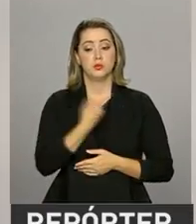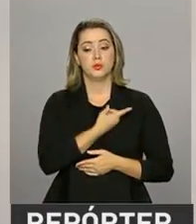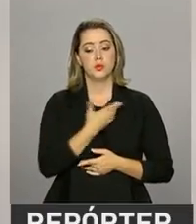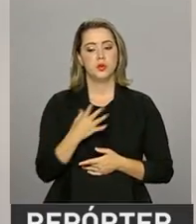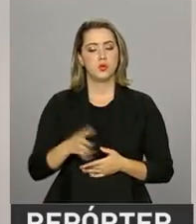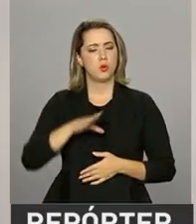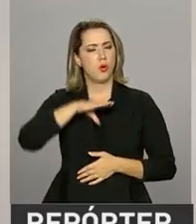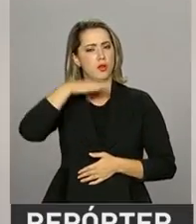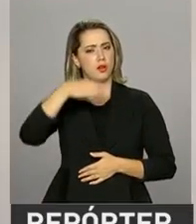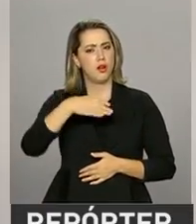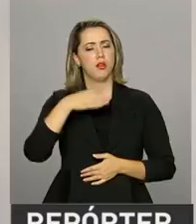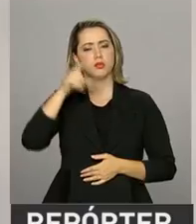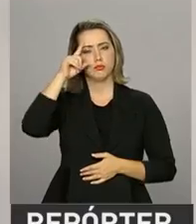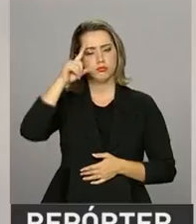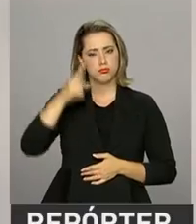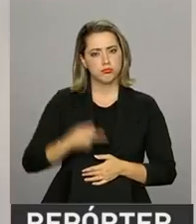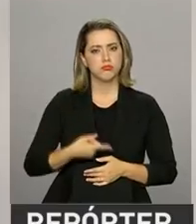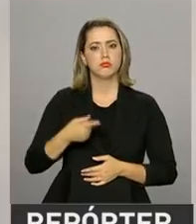coragem determinação